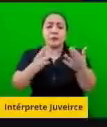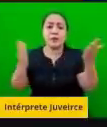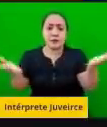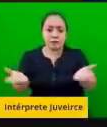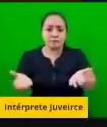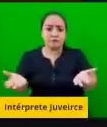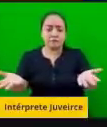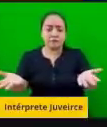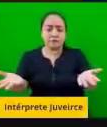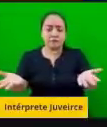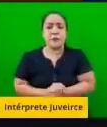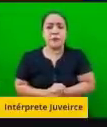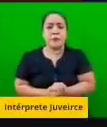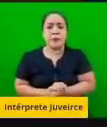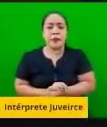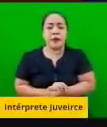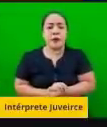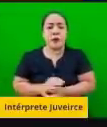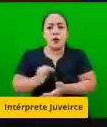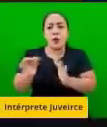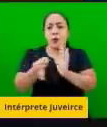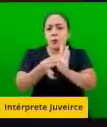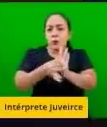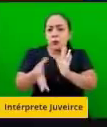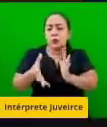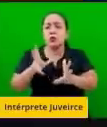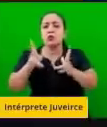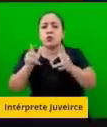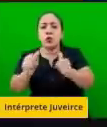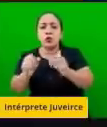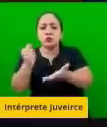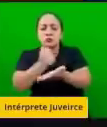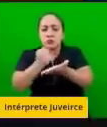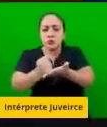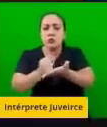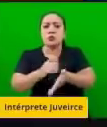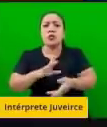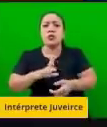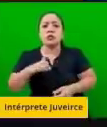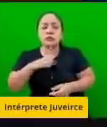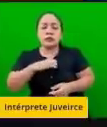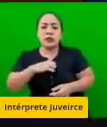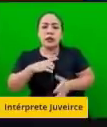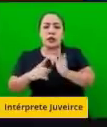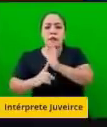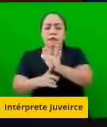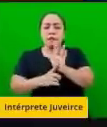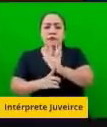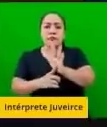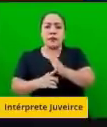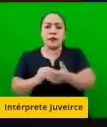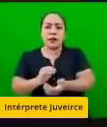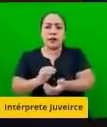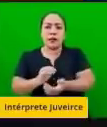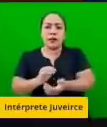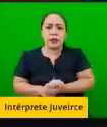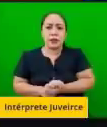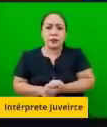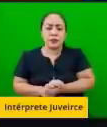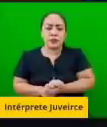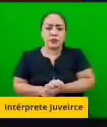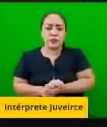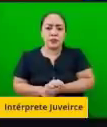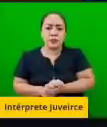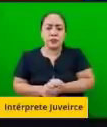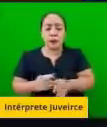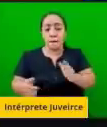essa sugestão de instrumento de registro que nós apresentaremos aqui para vocês, ele se pauta nos seguintes tópicos.